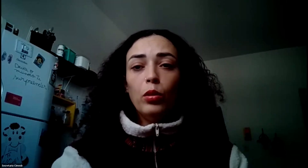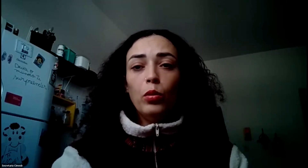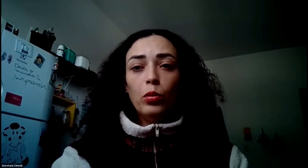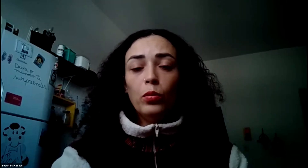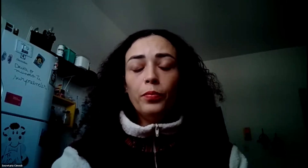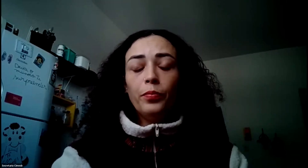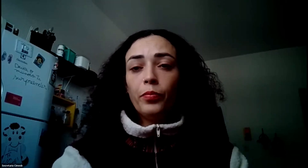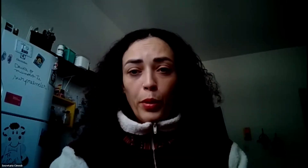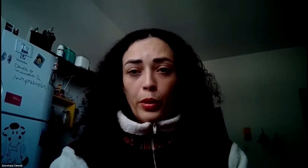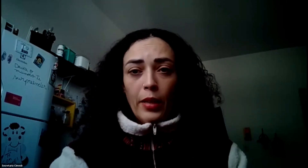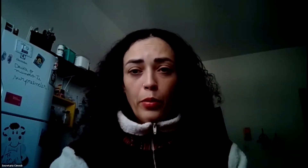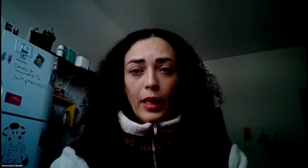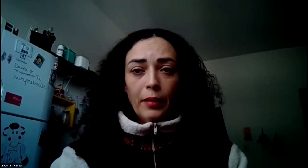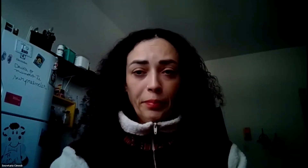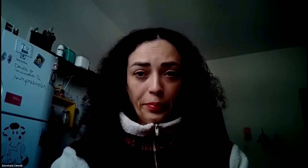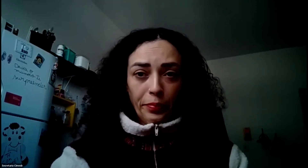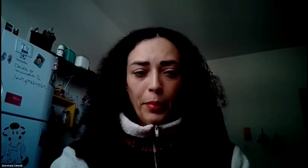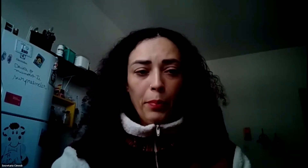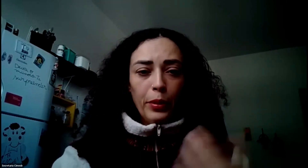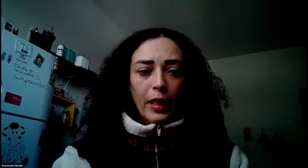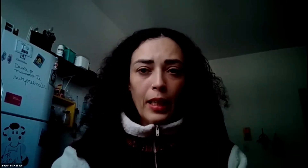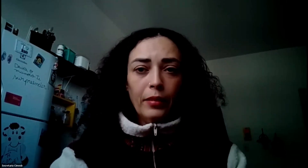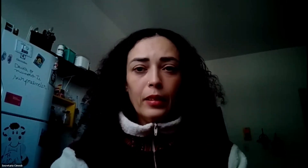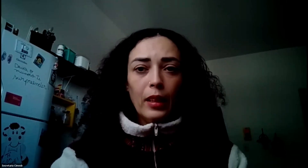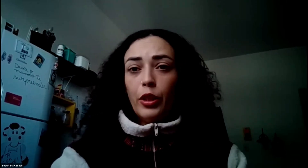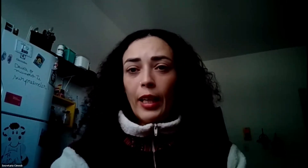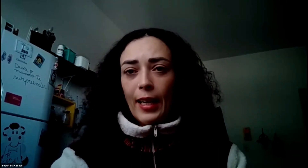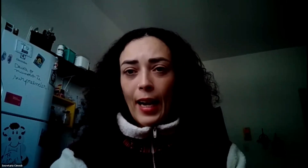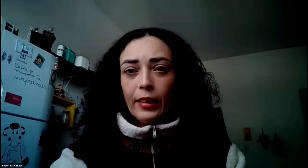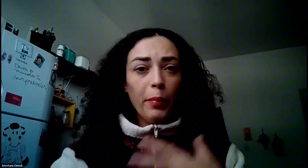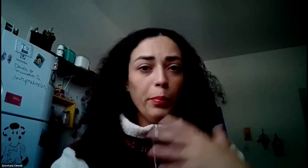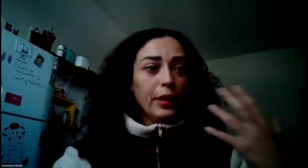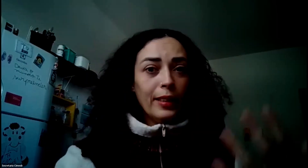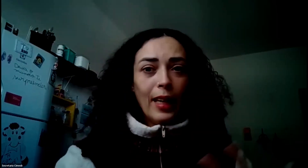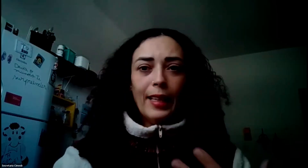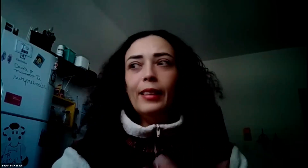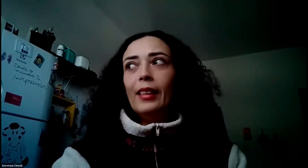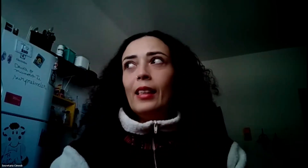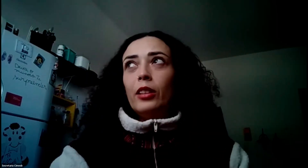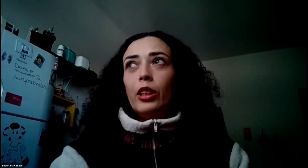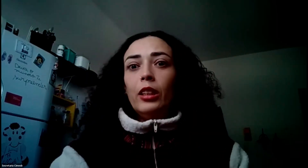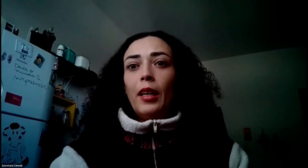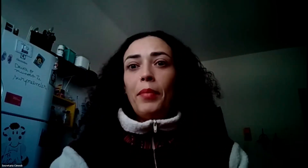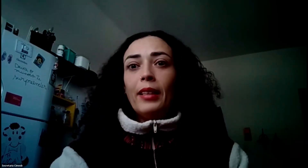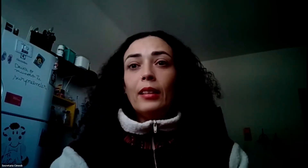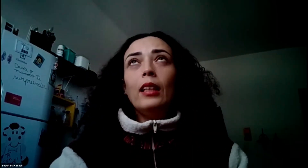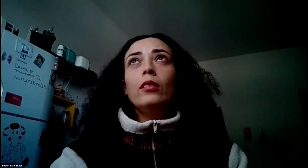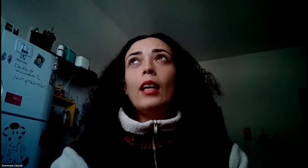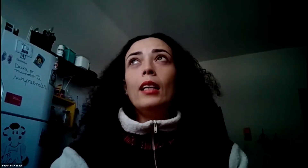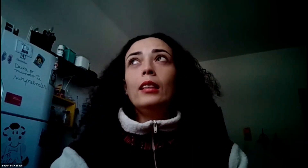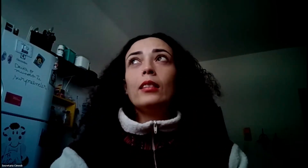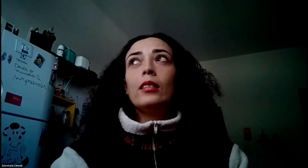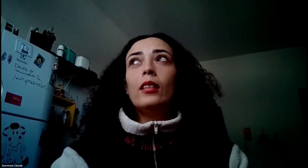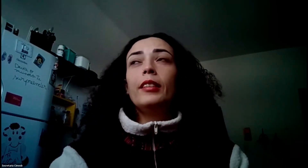tem todo um processo ali para poder ele chegar em casa, para poder sair. Então, a gente repensa.